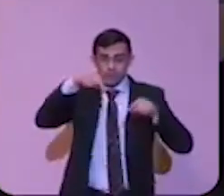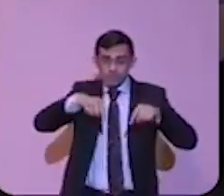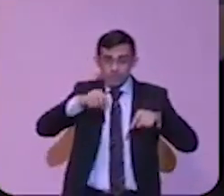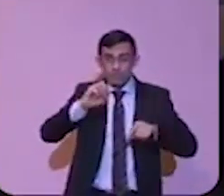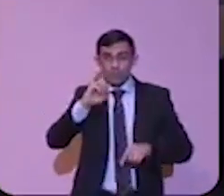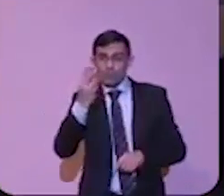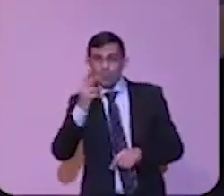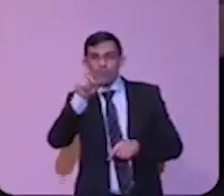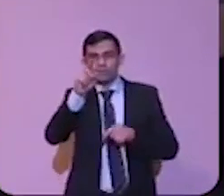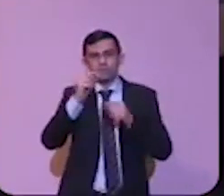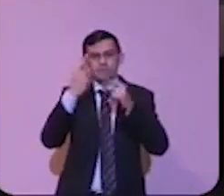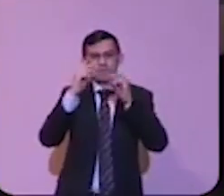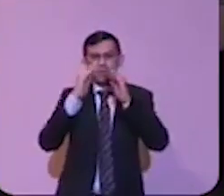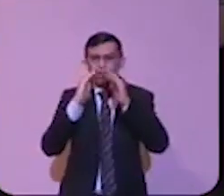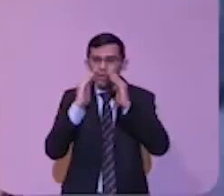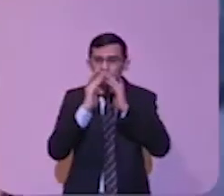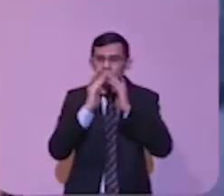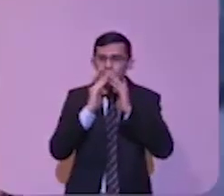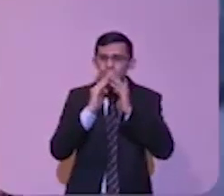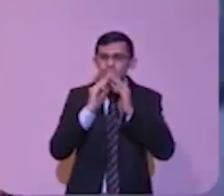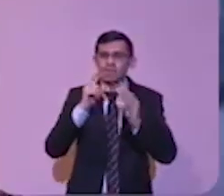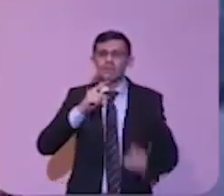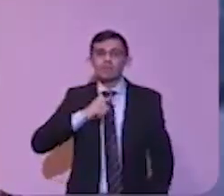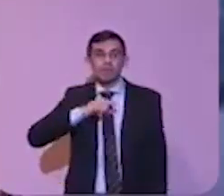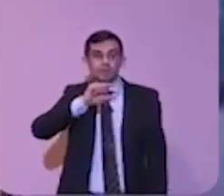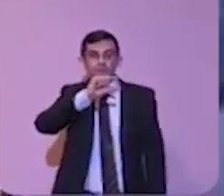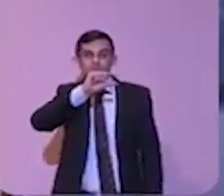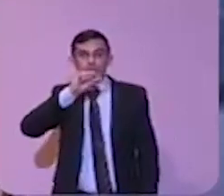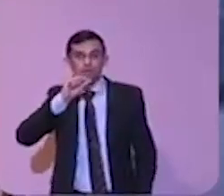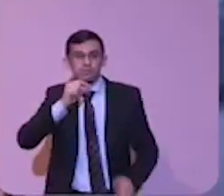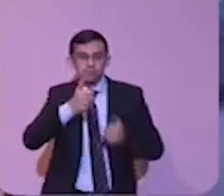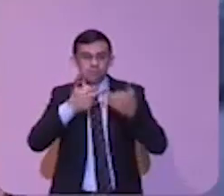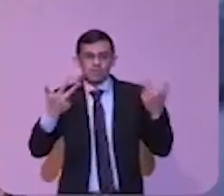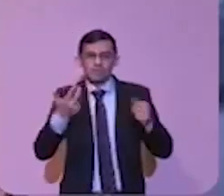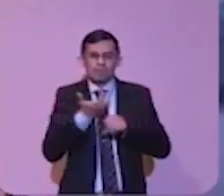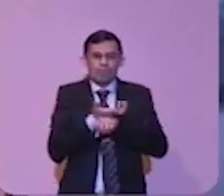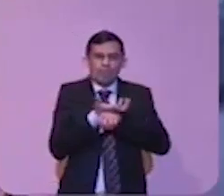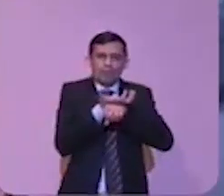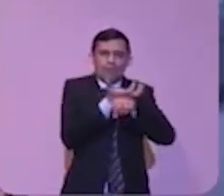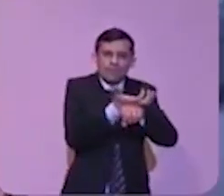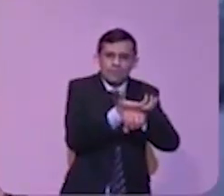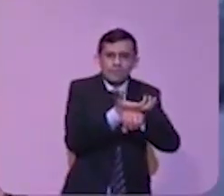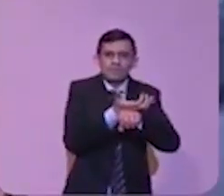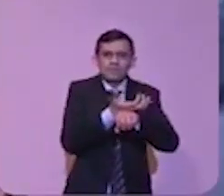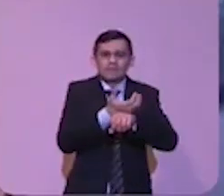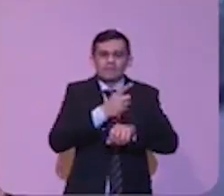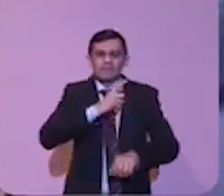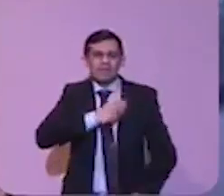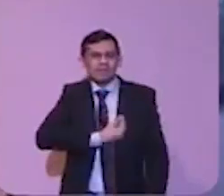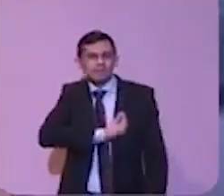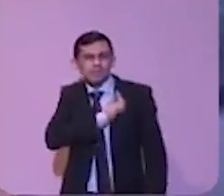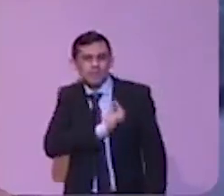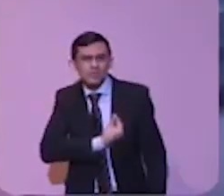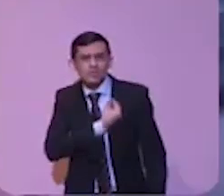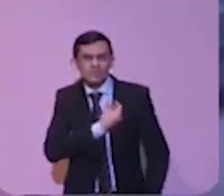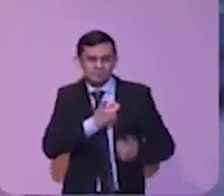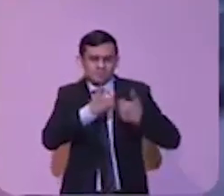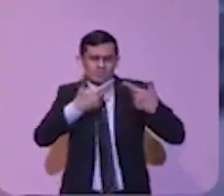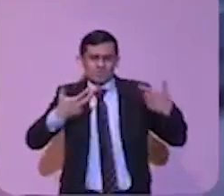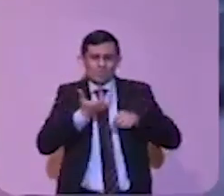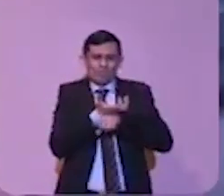pessoa dessa? Que tem decidido por coisas vãs, que tem vivido para